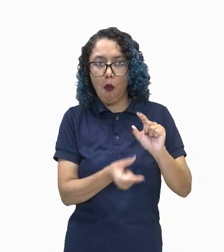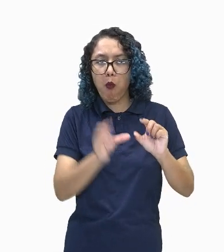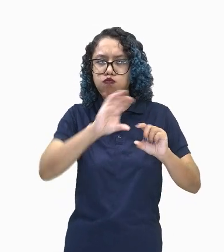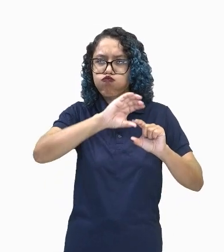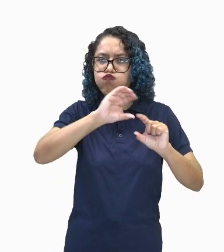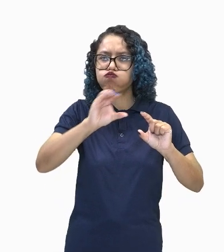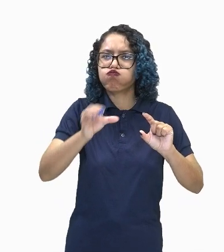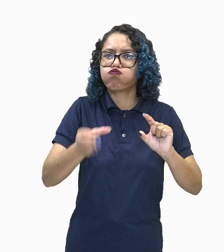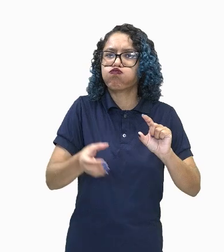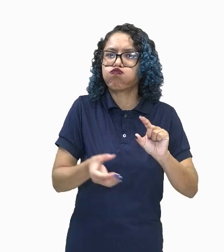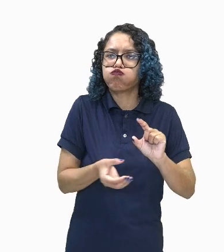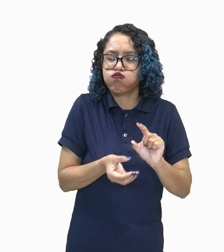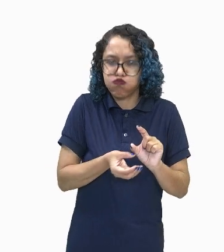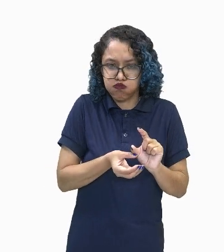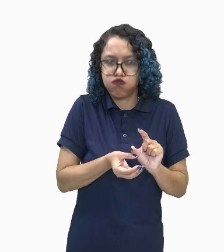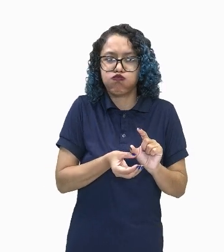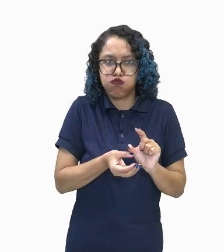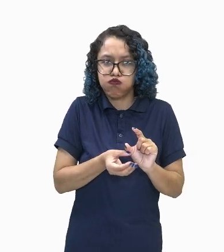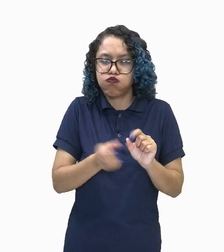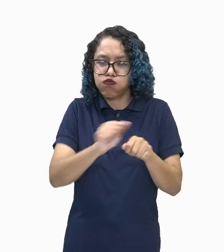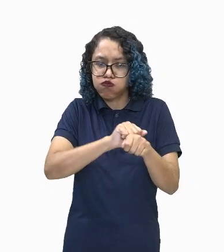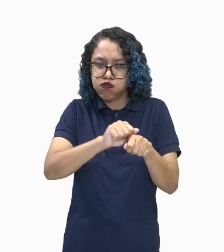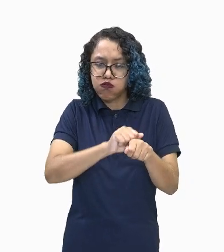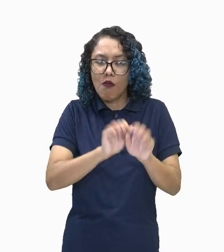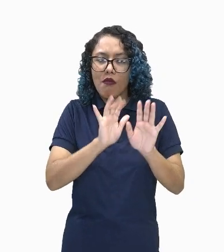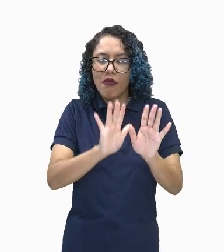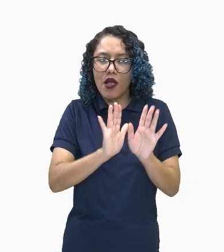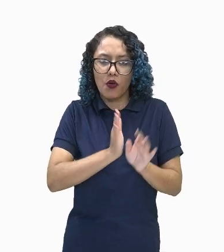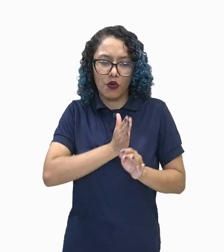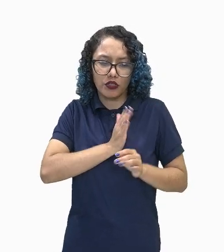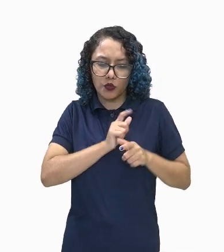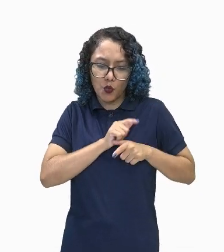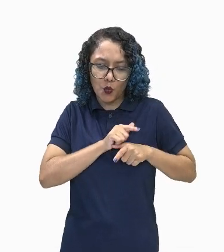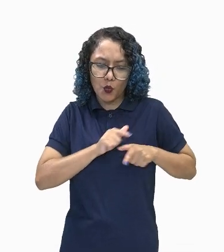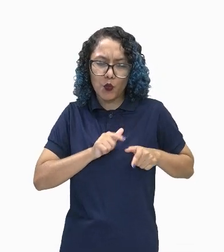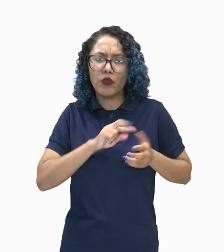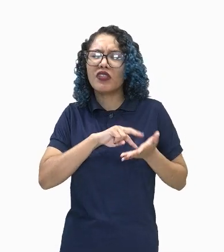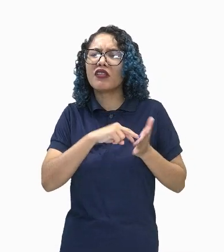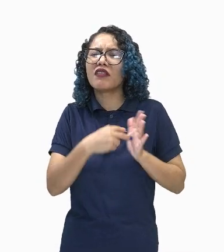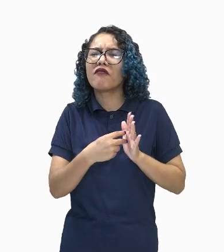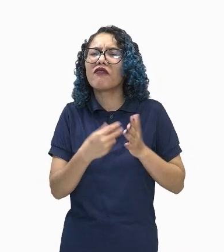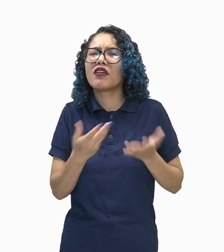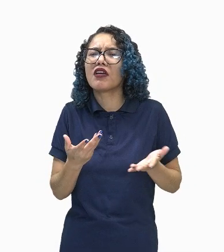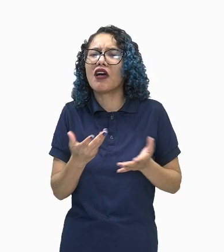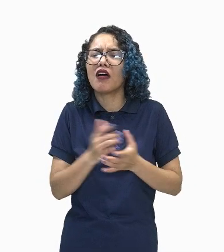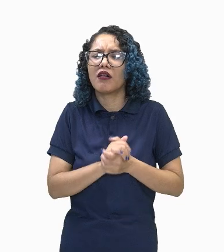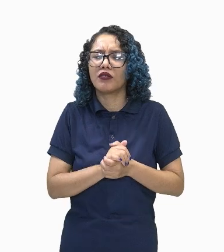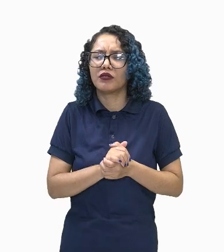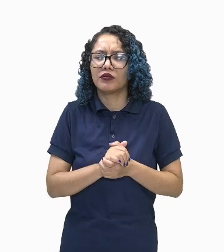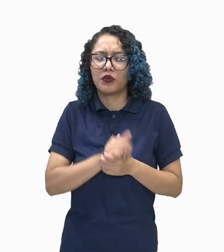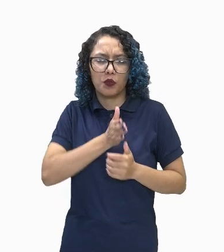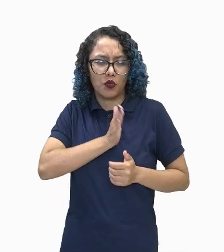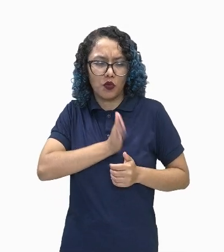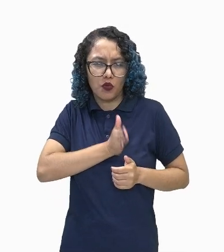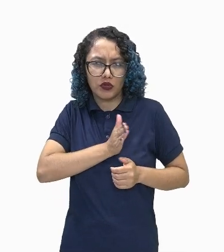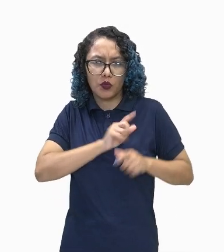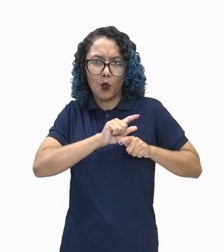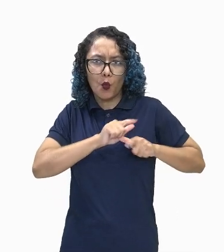lugar. Mas um coração vazio. O que significa esse coração vazio?